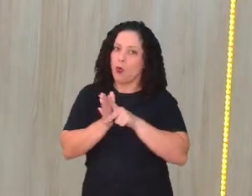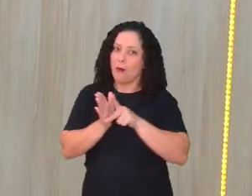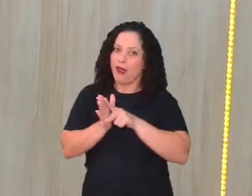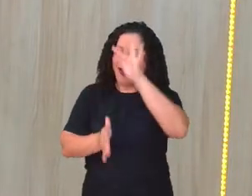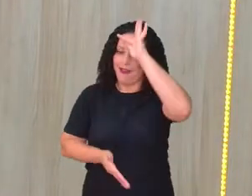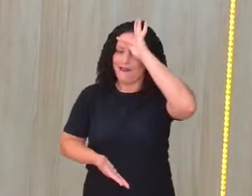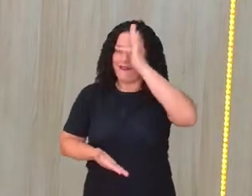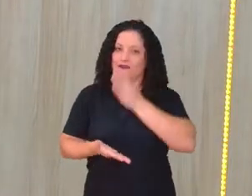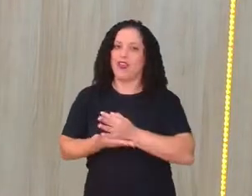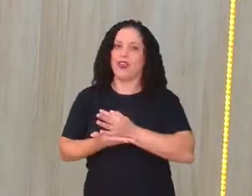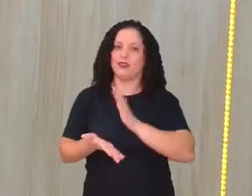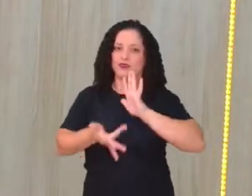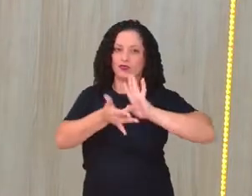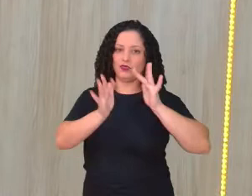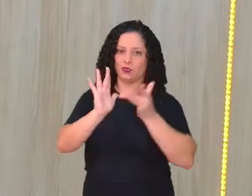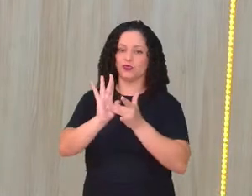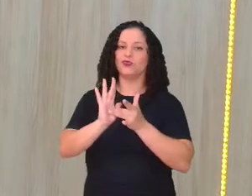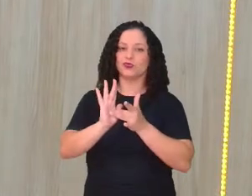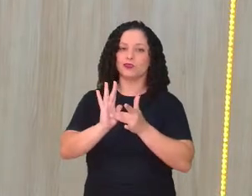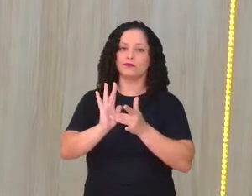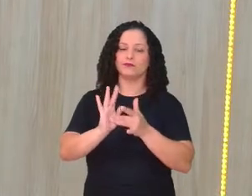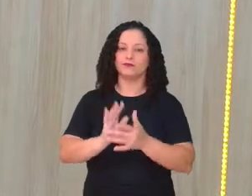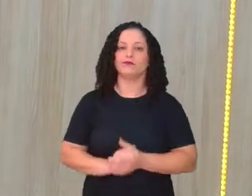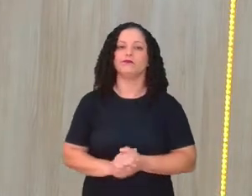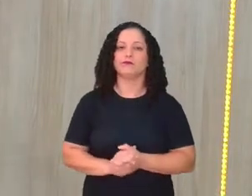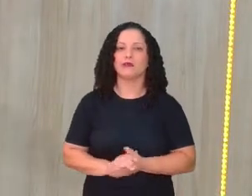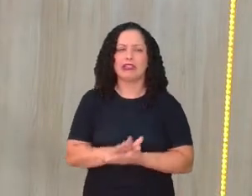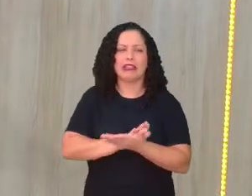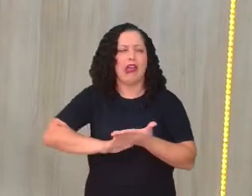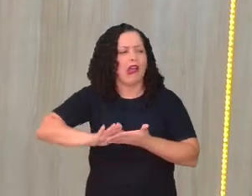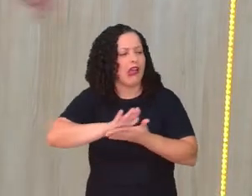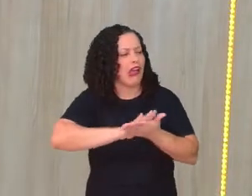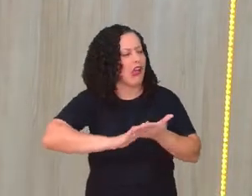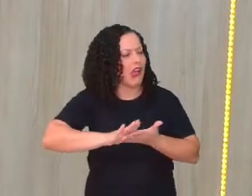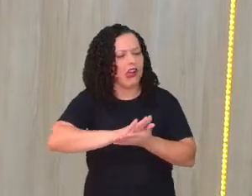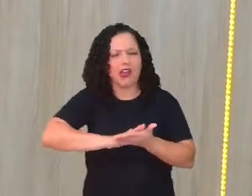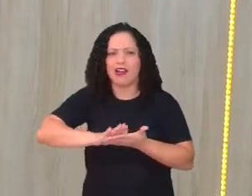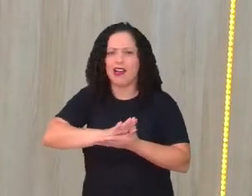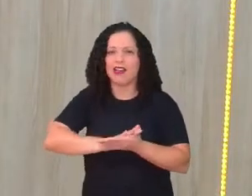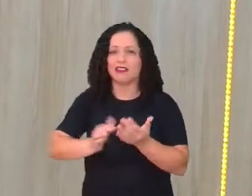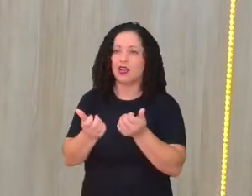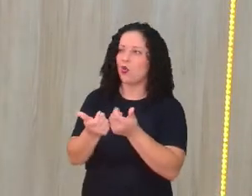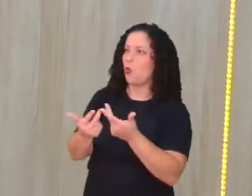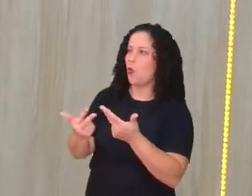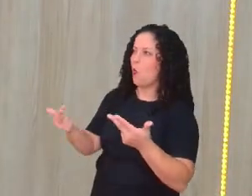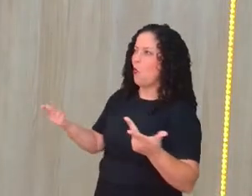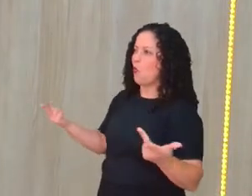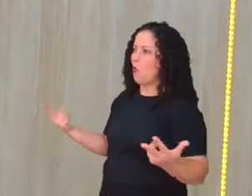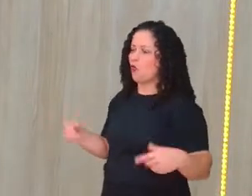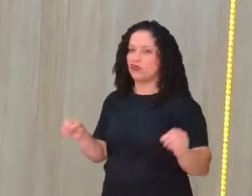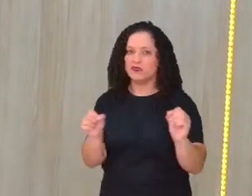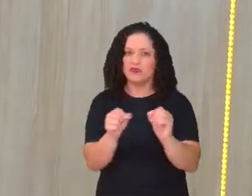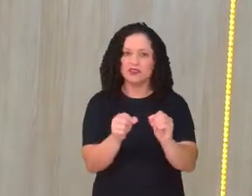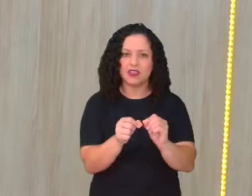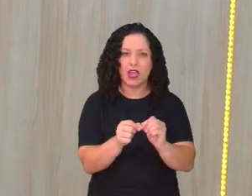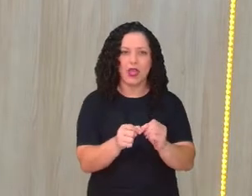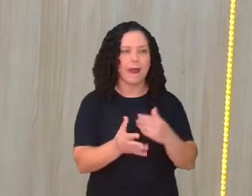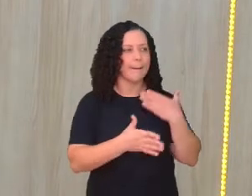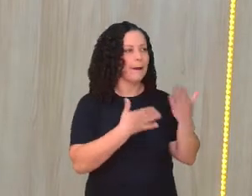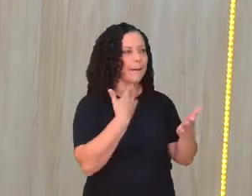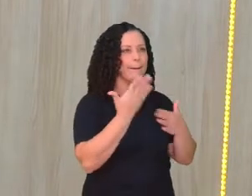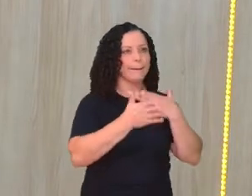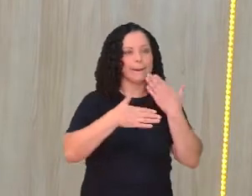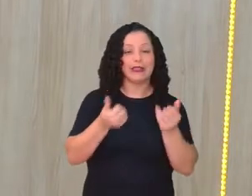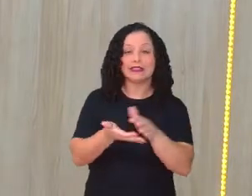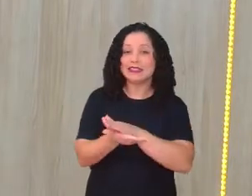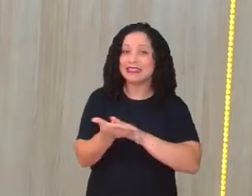a fé em Cristo. Então, nada que você fizesse, né, nenhuma obra que você fizesse, né, não adiantava de